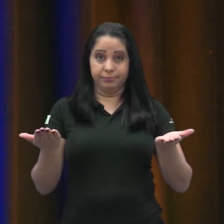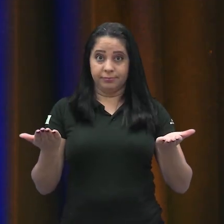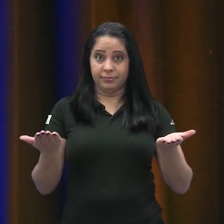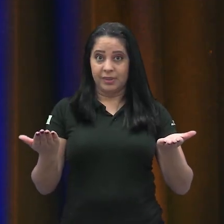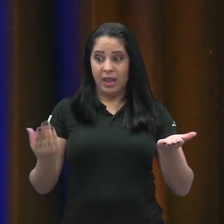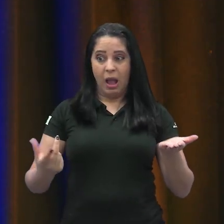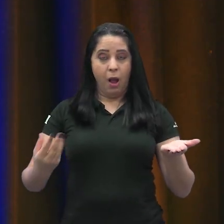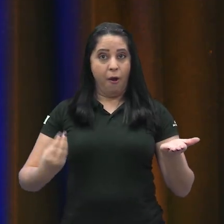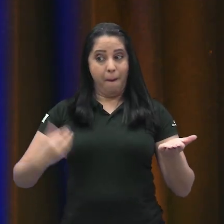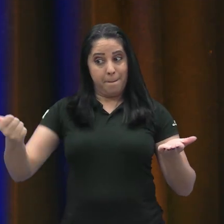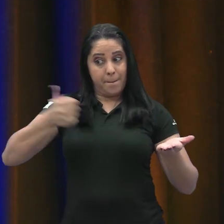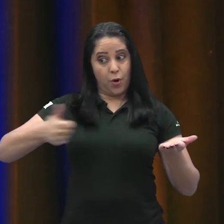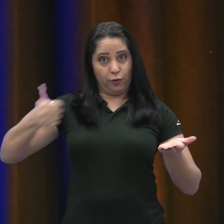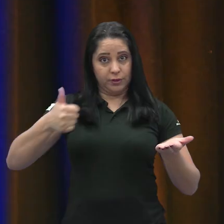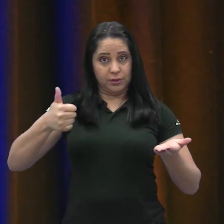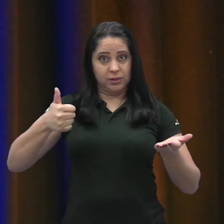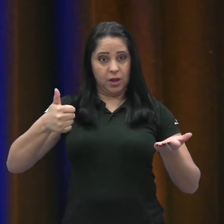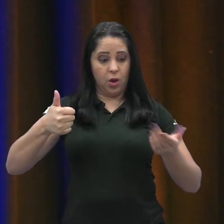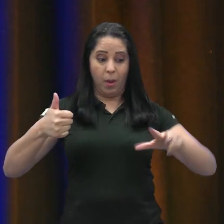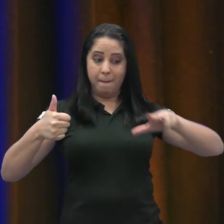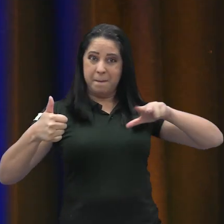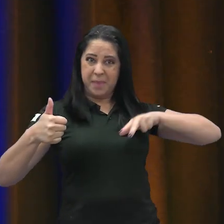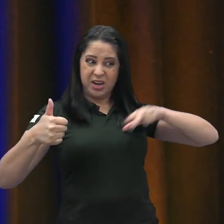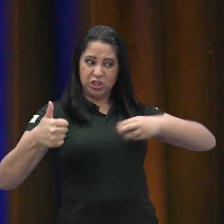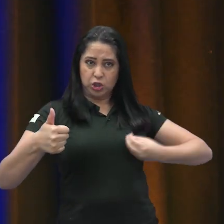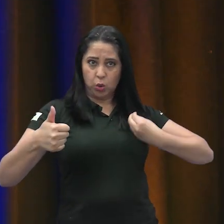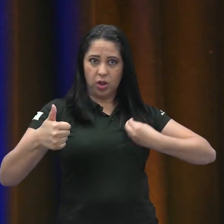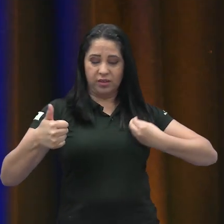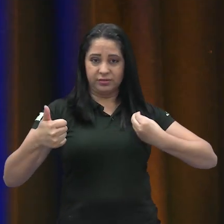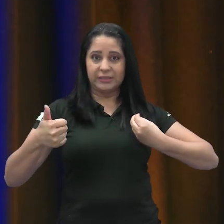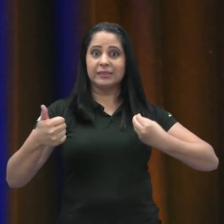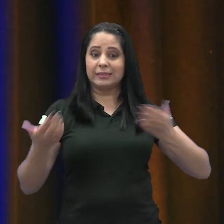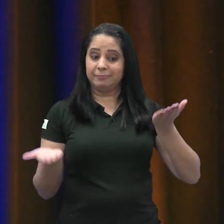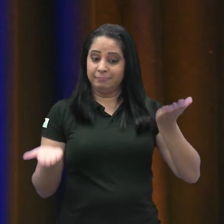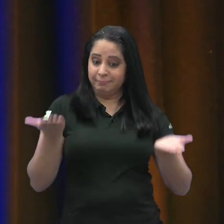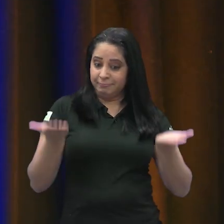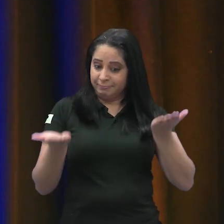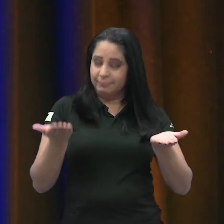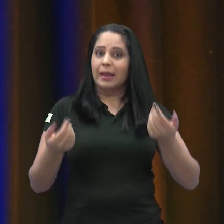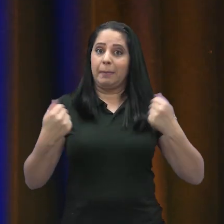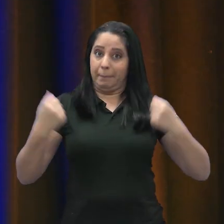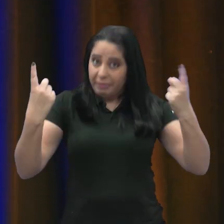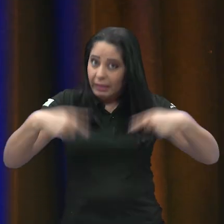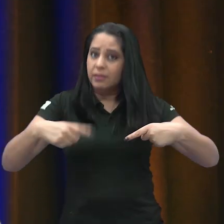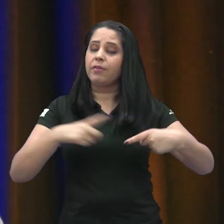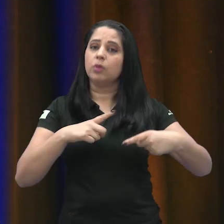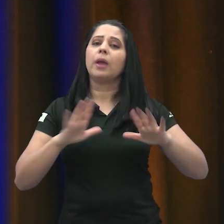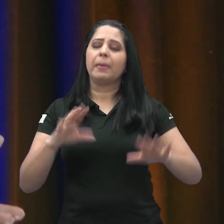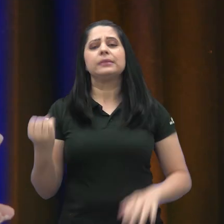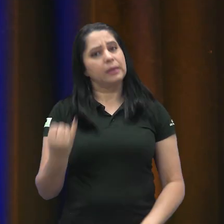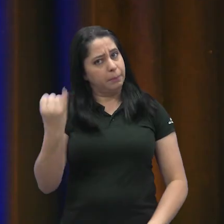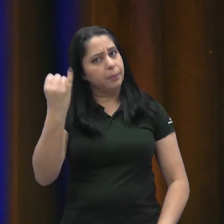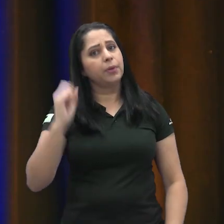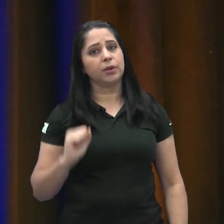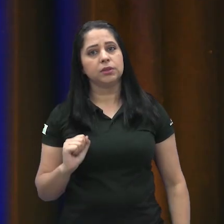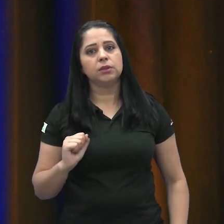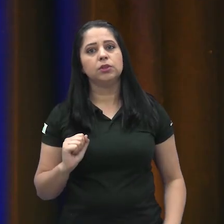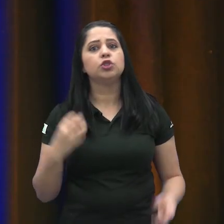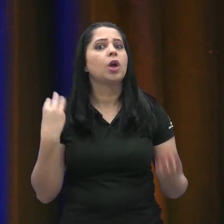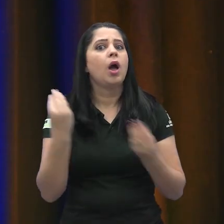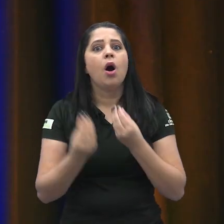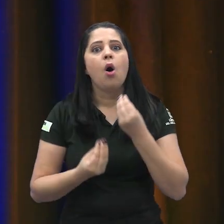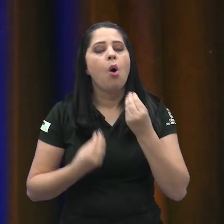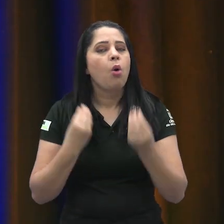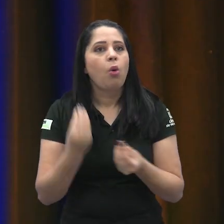harmonia entre vida pessoal e profissional é um desafio, mas é essencial para o nosso bem-estar. Mas como podemos trabalhar a